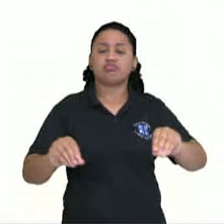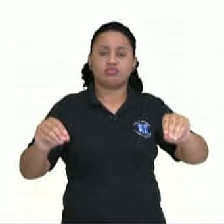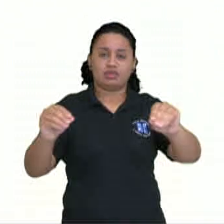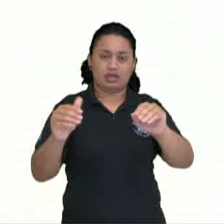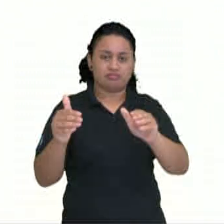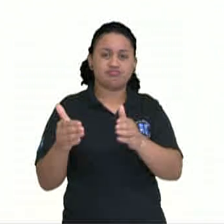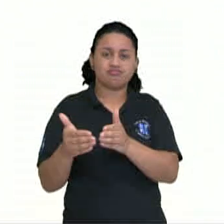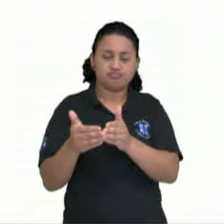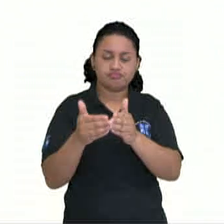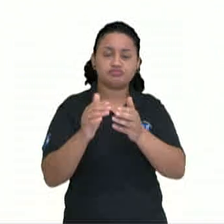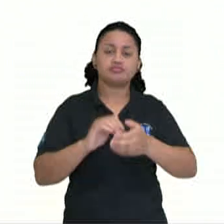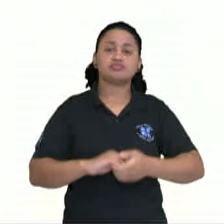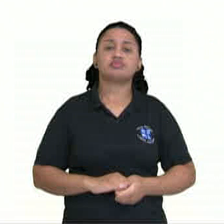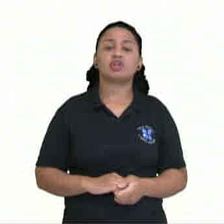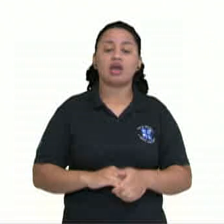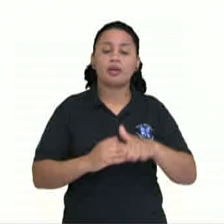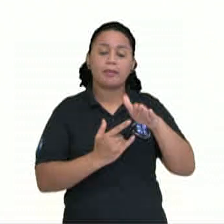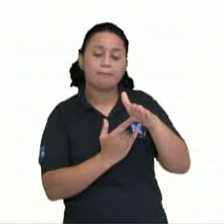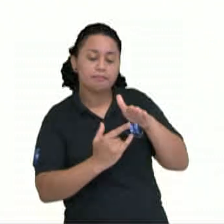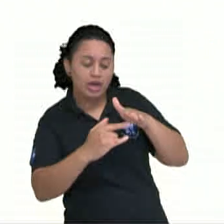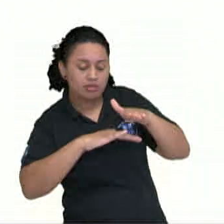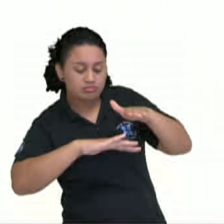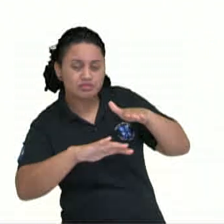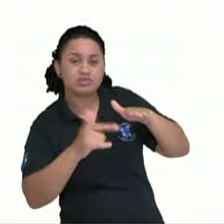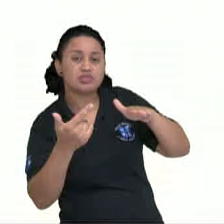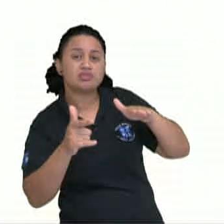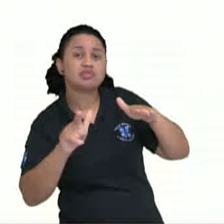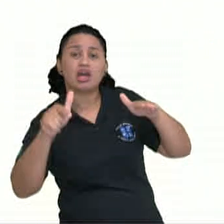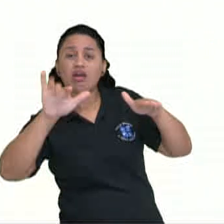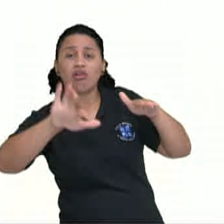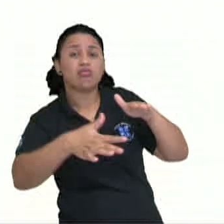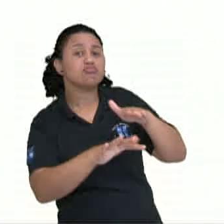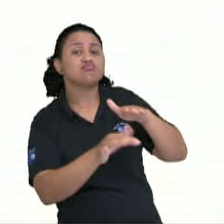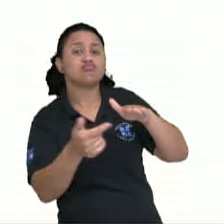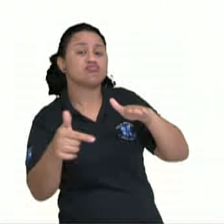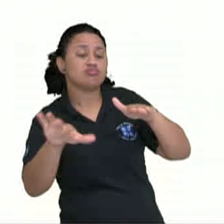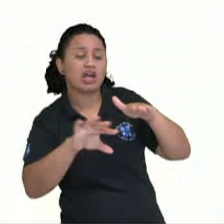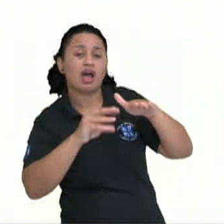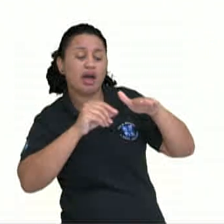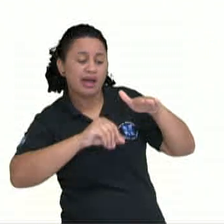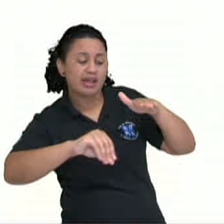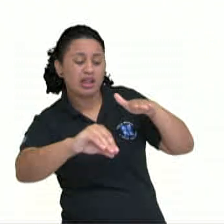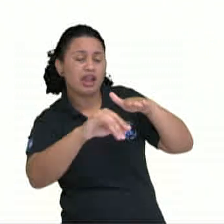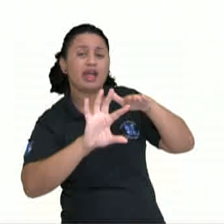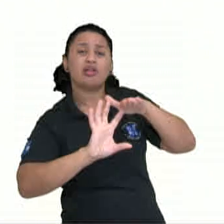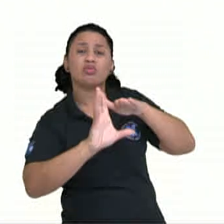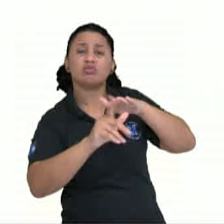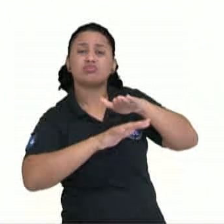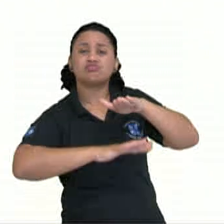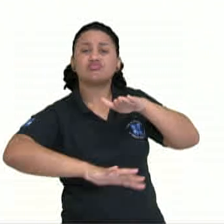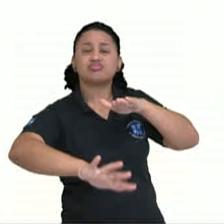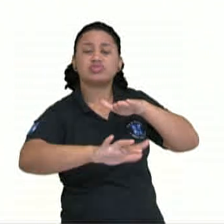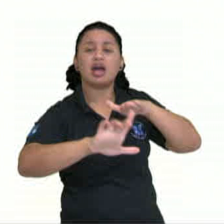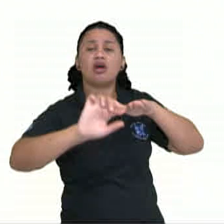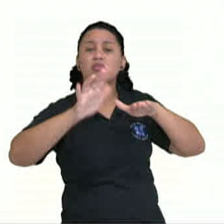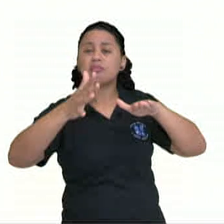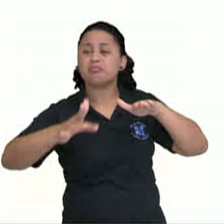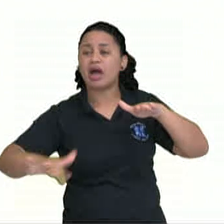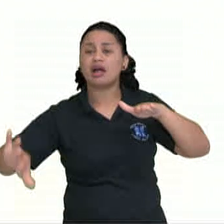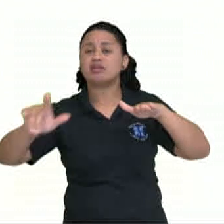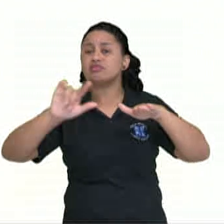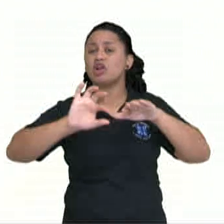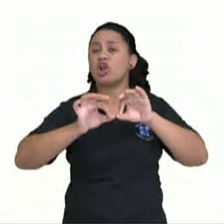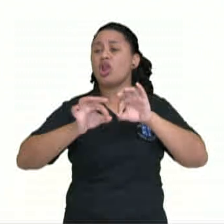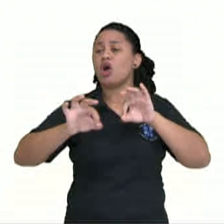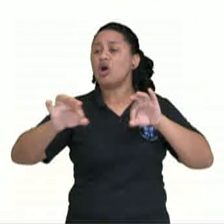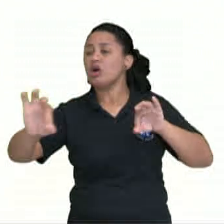porto. Por baixo da ponte não há mais rumor de ondas. A areia invadiu tudo, fez o mar recuar de muitos